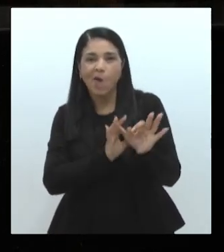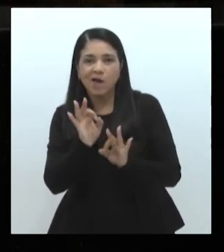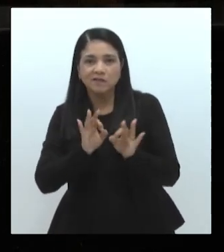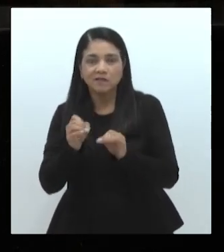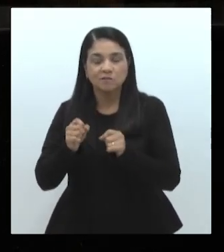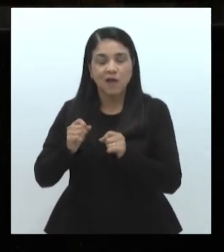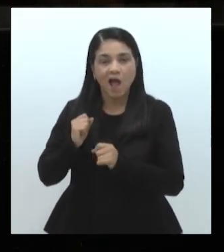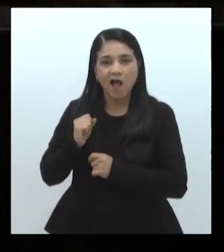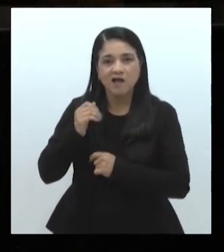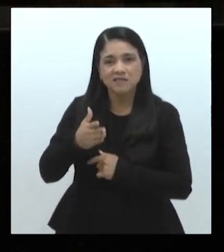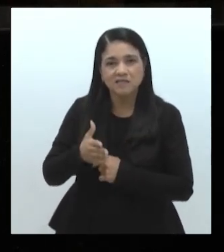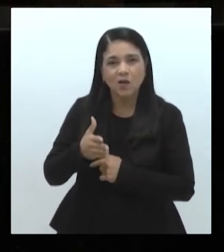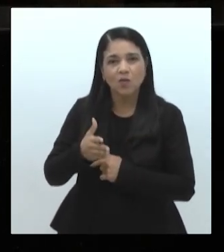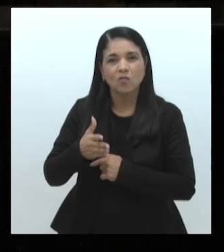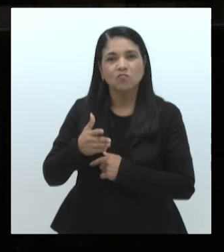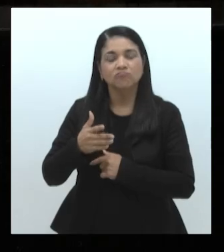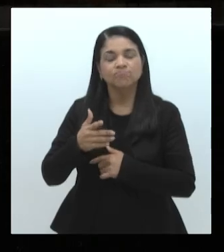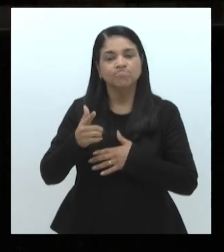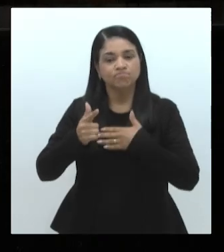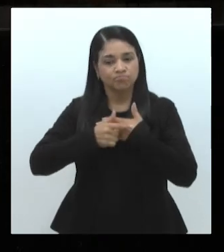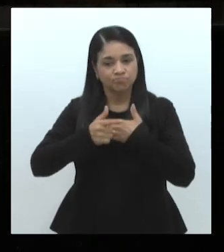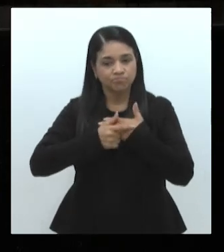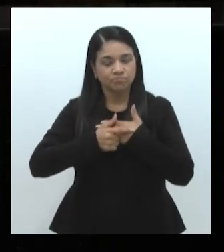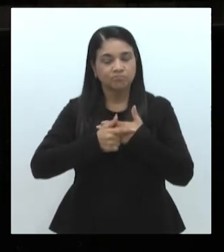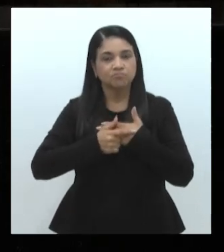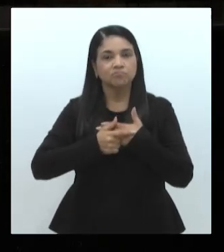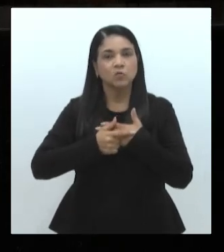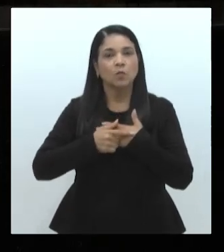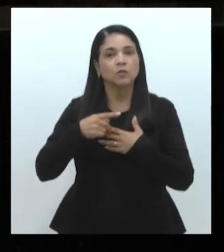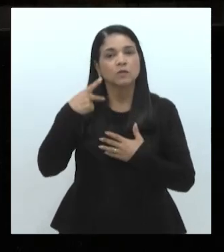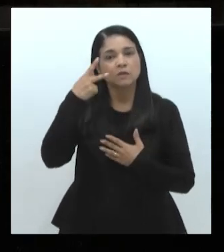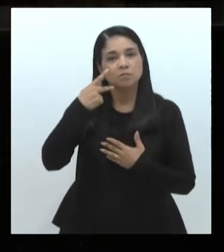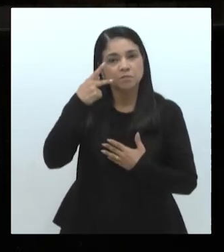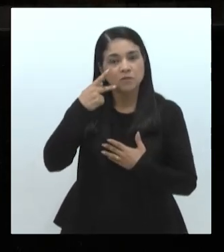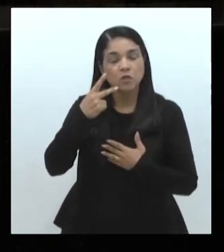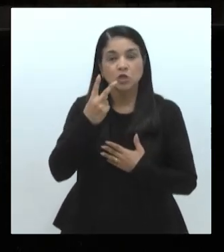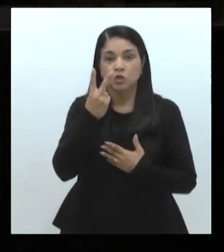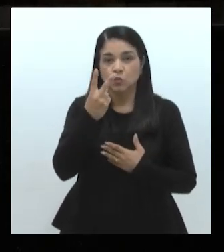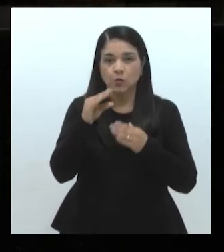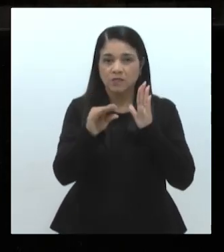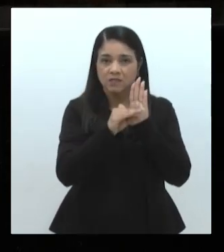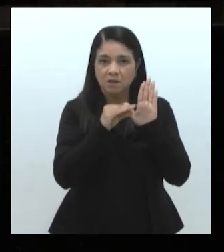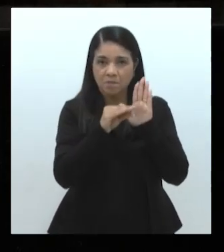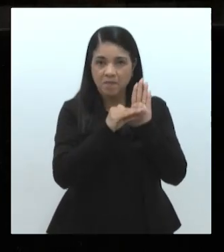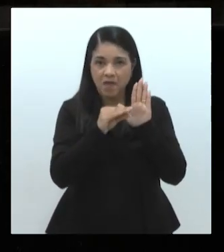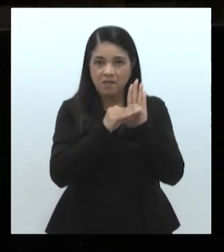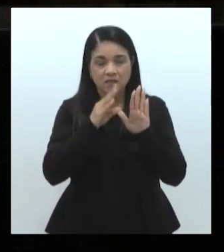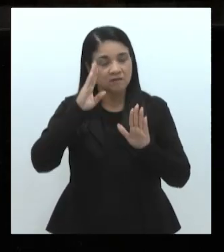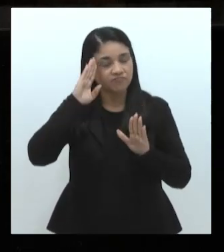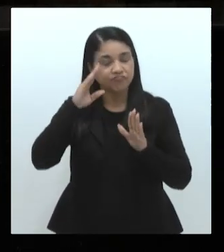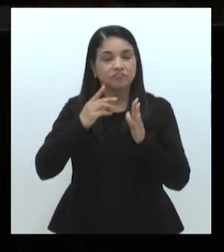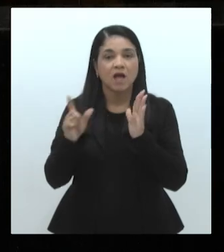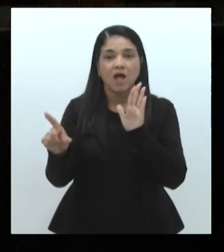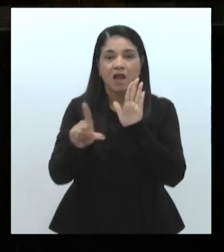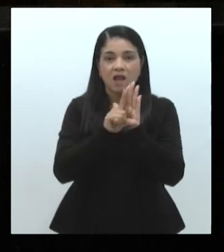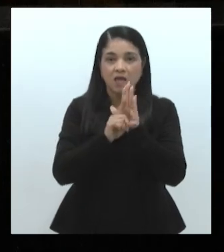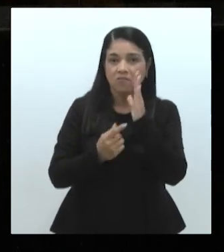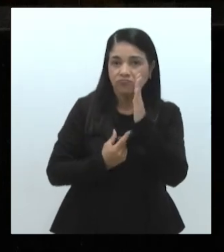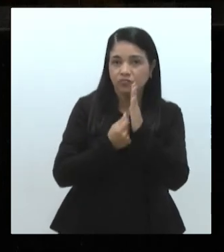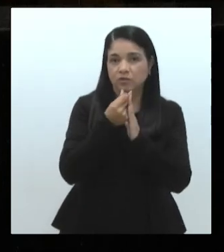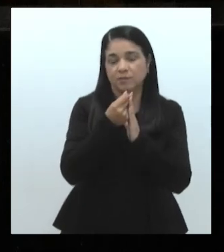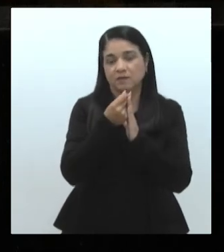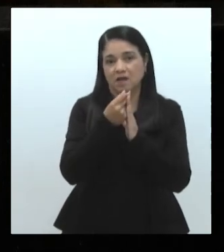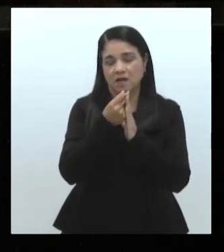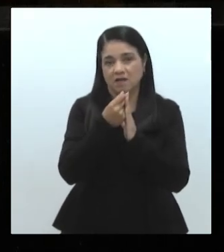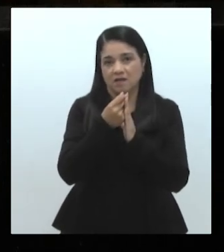concreta dentro do meu papel como parlamentar. Apresentei 2 emendas prioritárias às leis orçamentárias anuais, os LOAs,